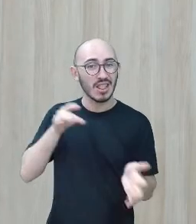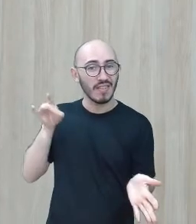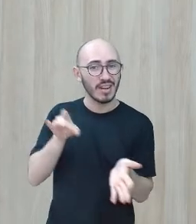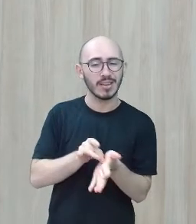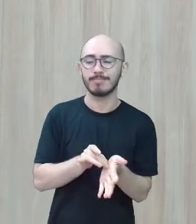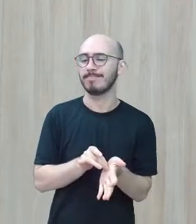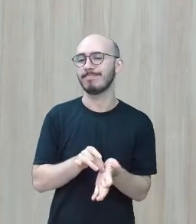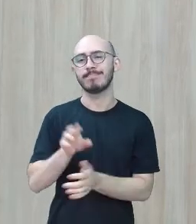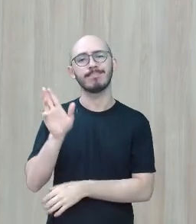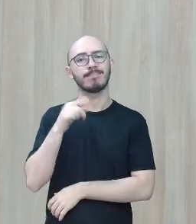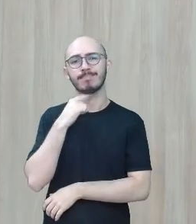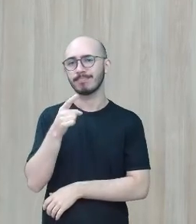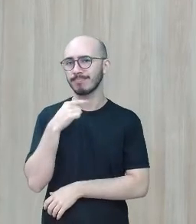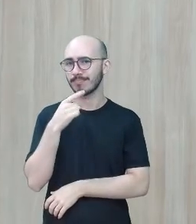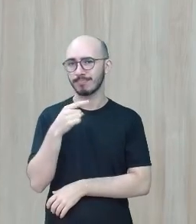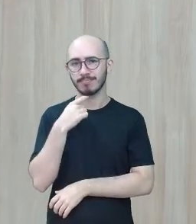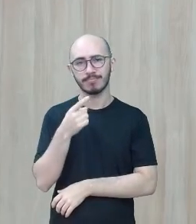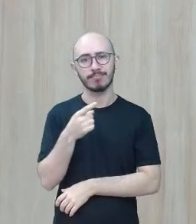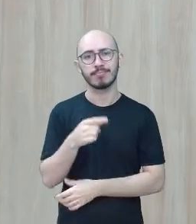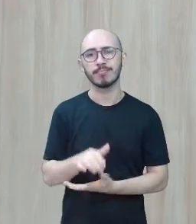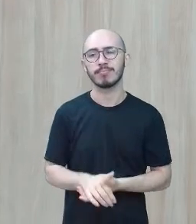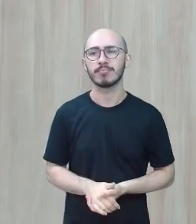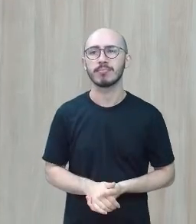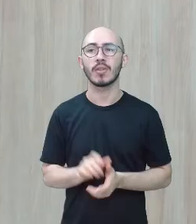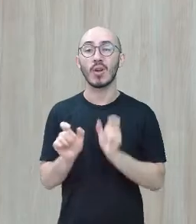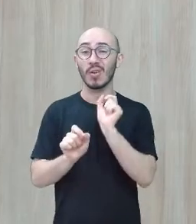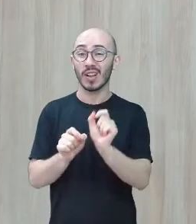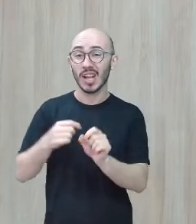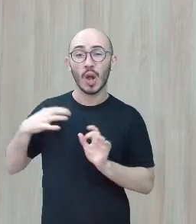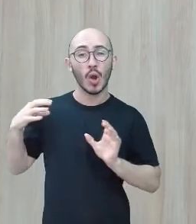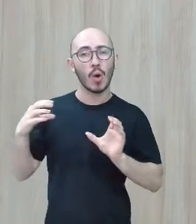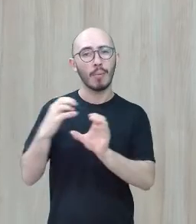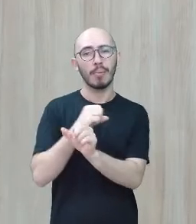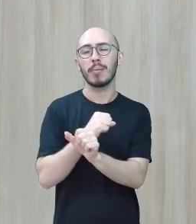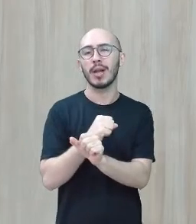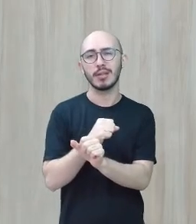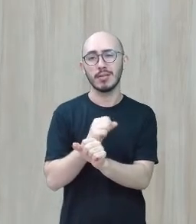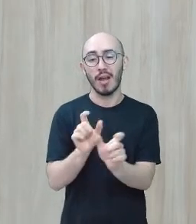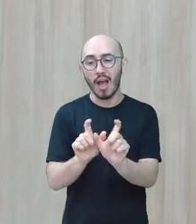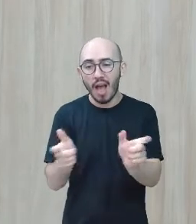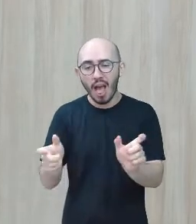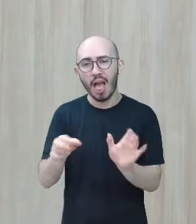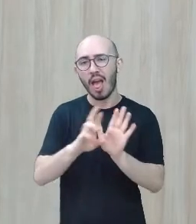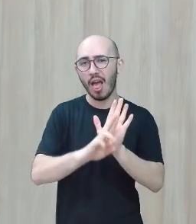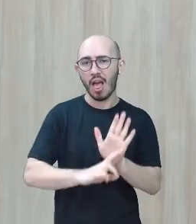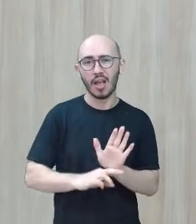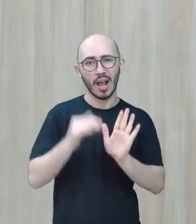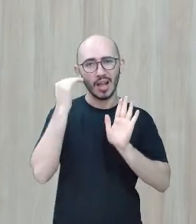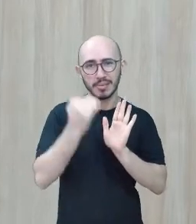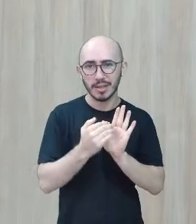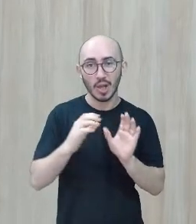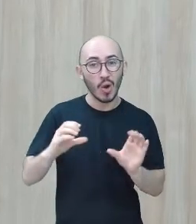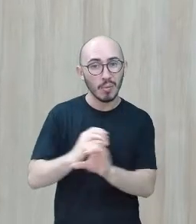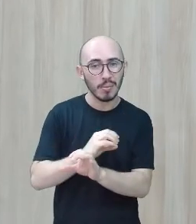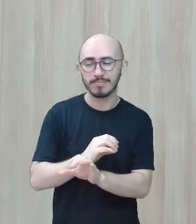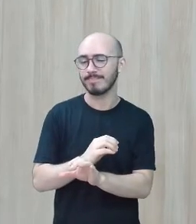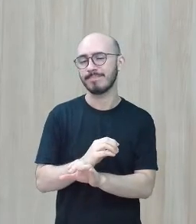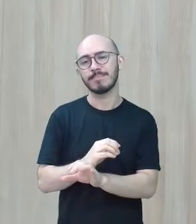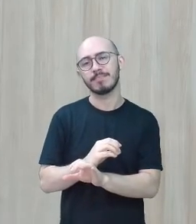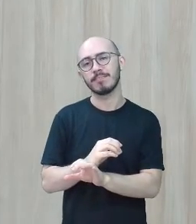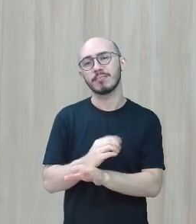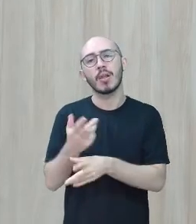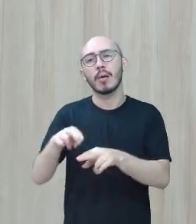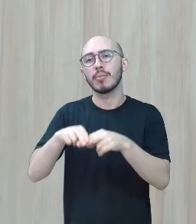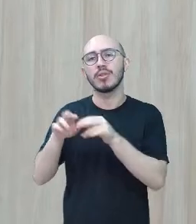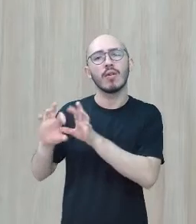rigorosamente, do começo ao fim, todas as orientações gramaticais. Isso por quê? Porque em alguns